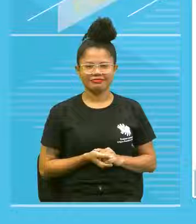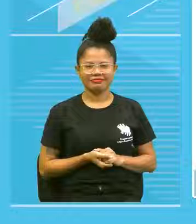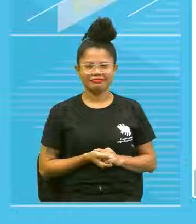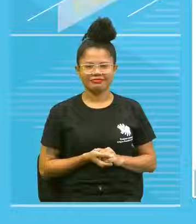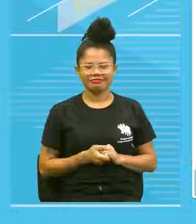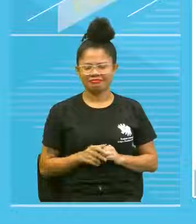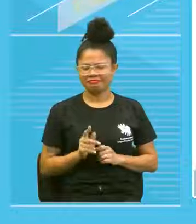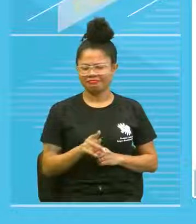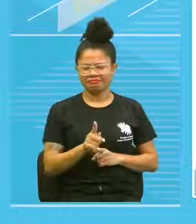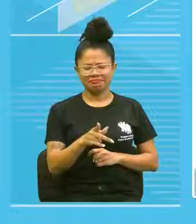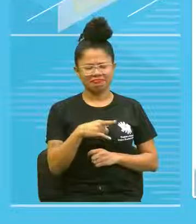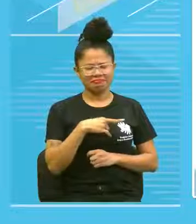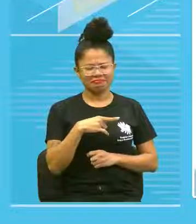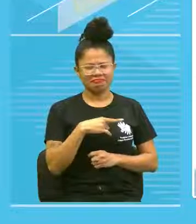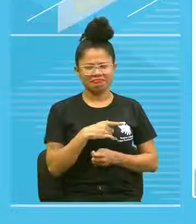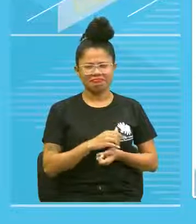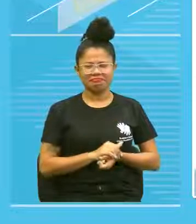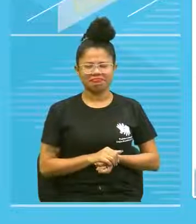renovável